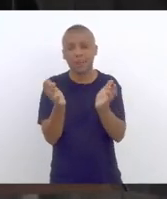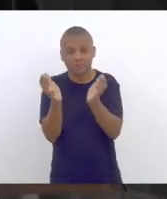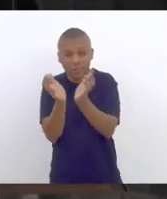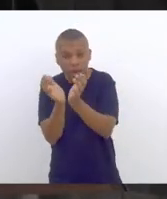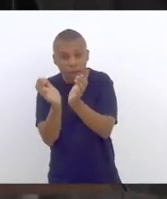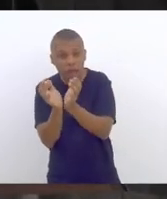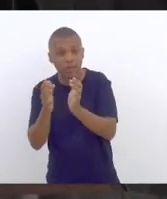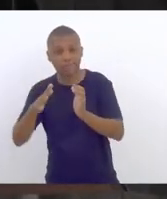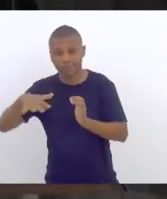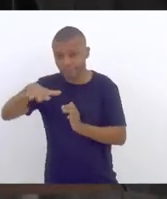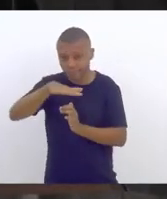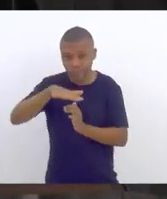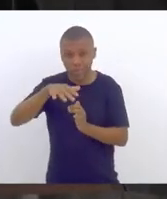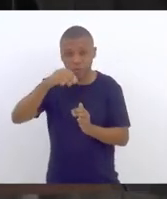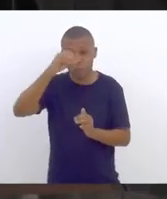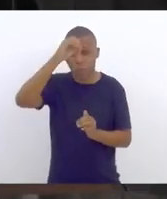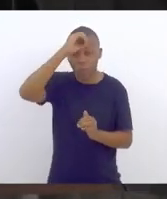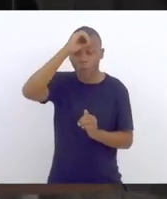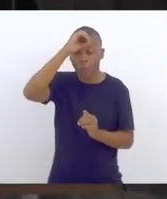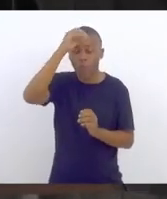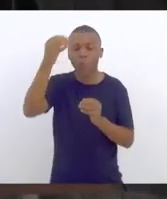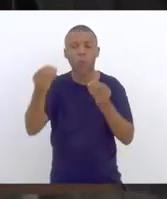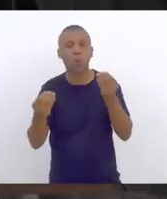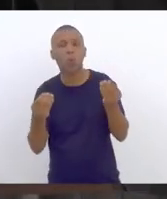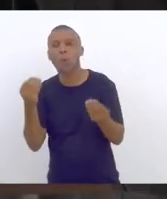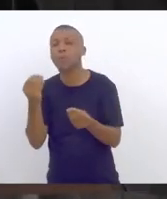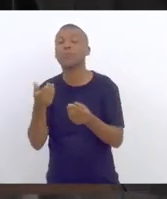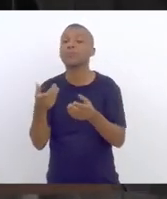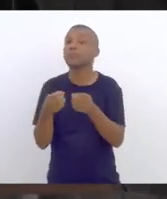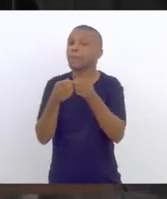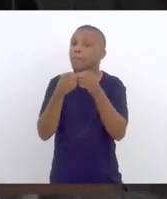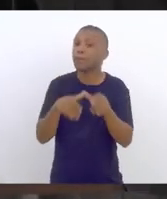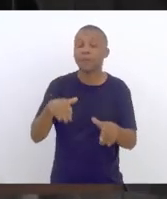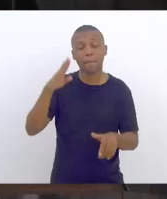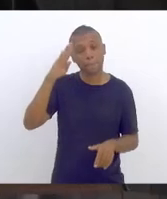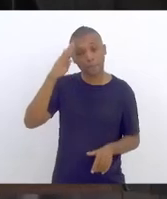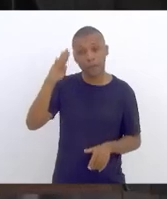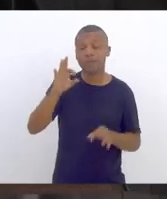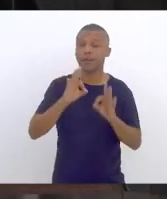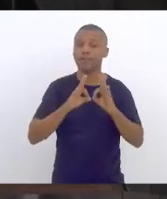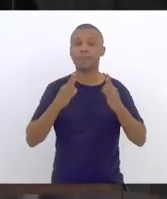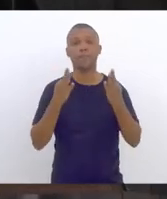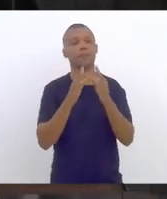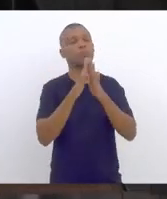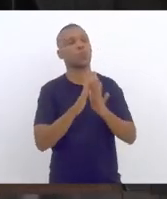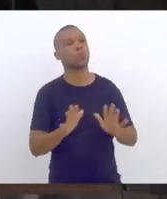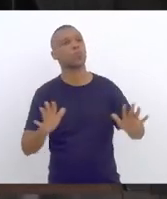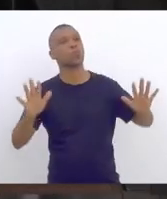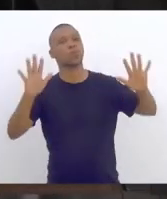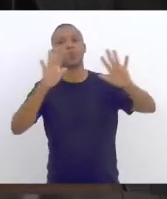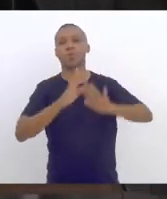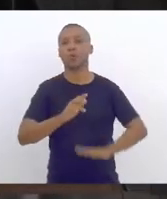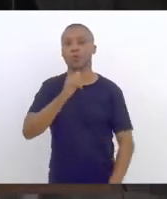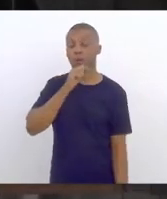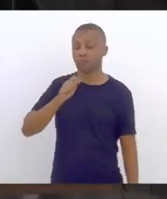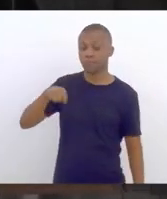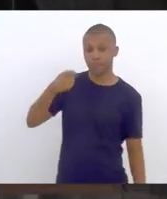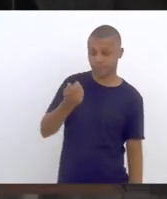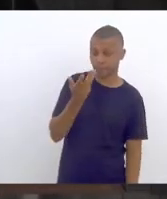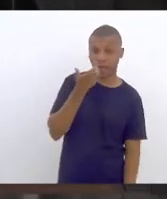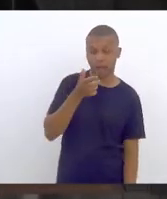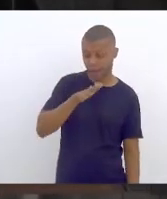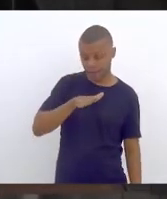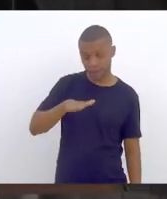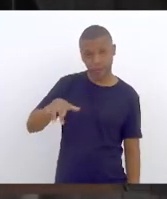não sabem o que fazer isso afeta sobretudo te ajudo a família como todo né a criança já quer um direito da